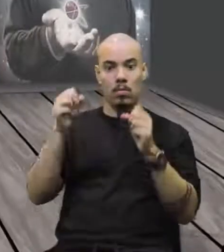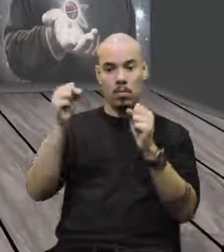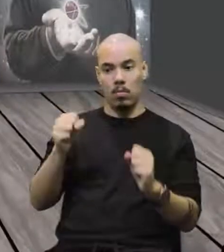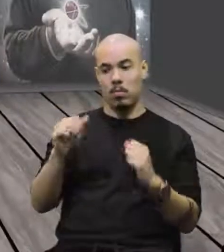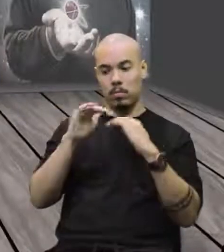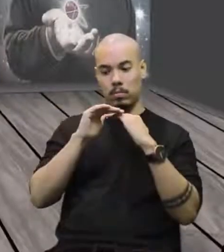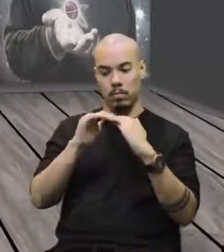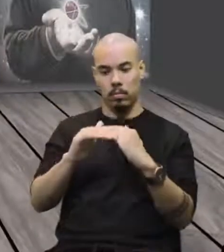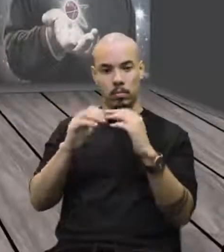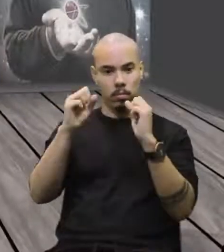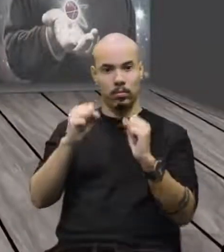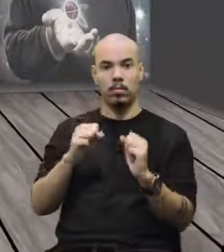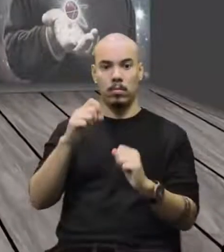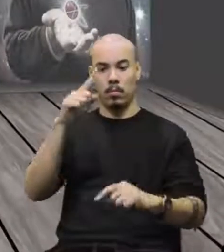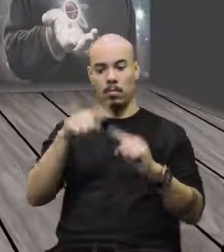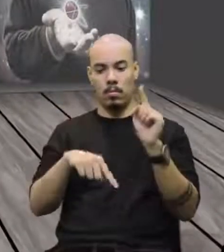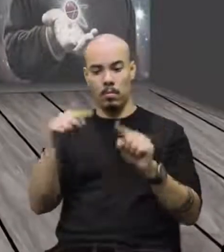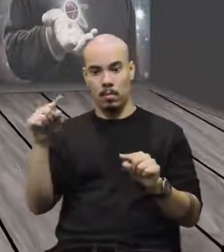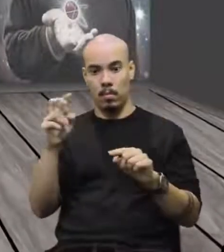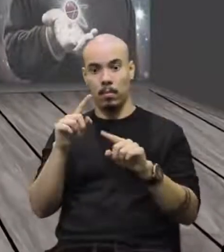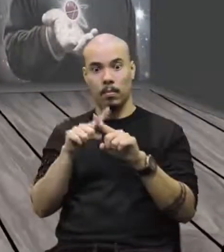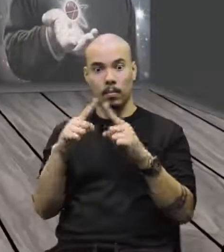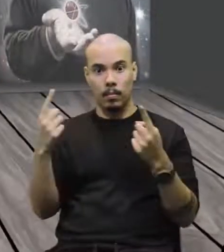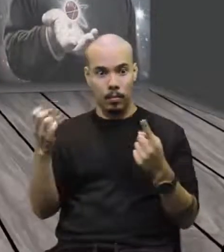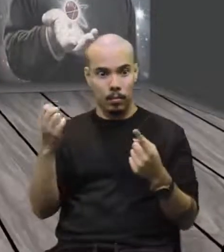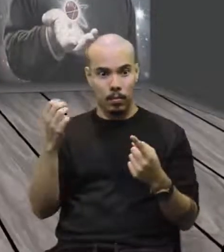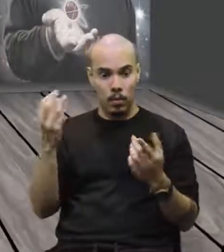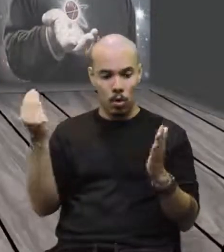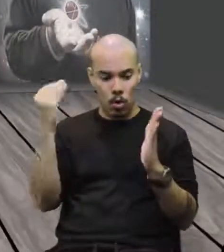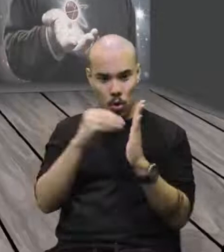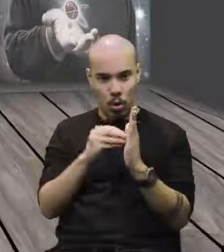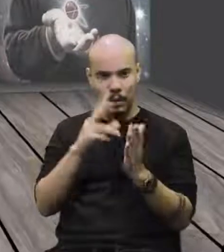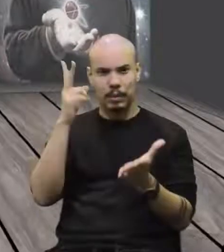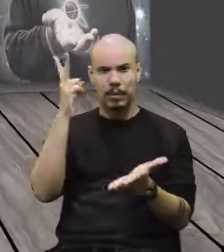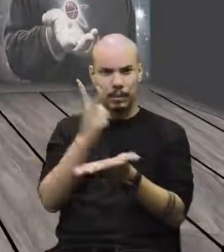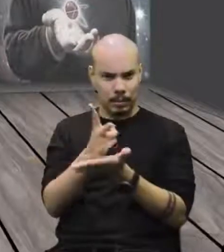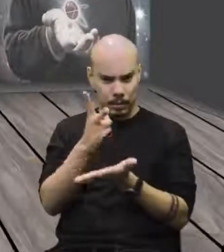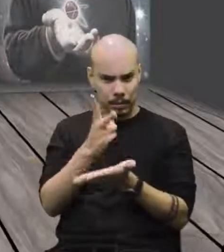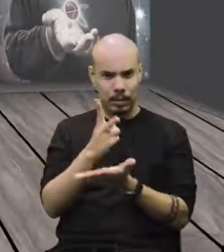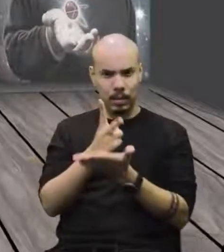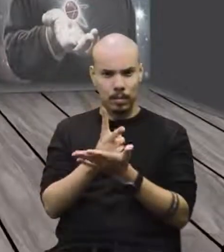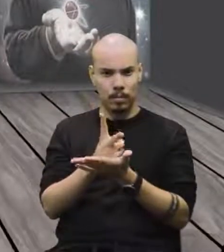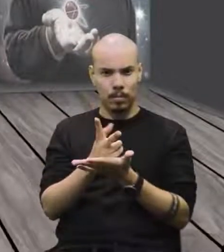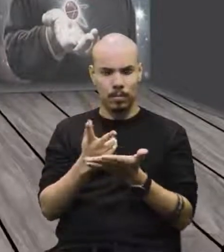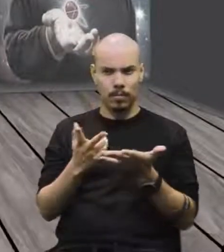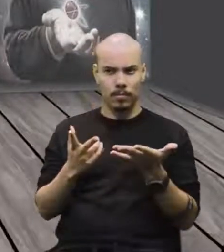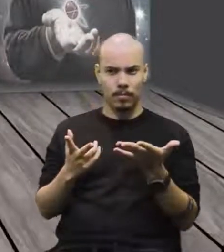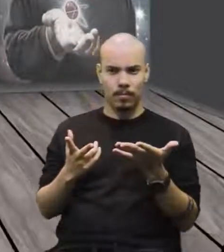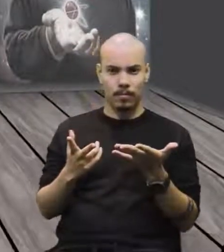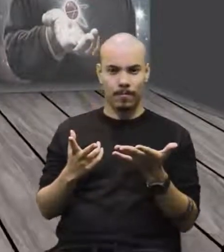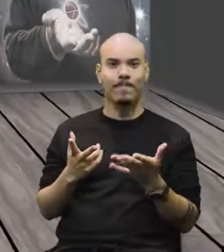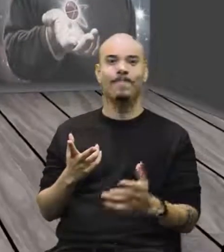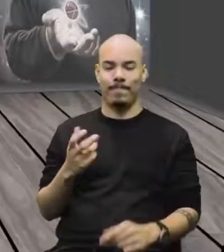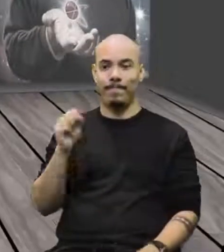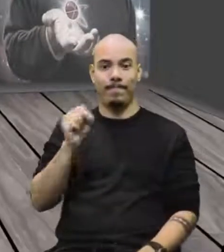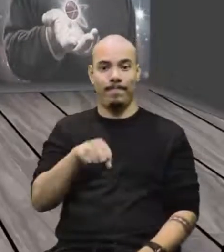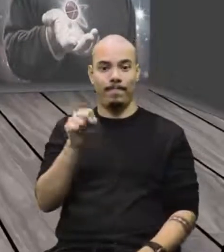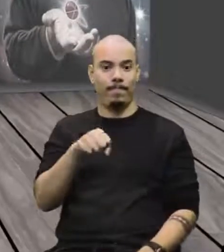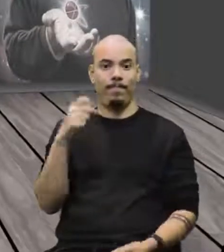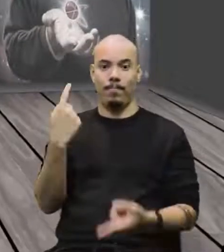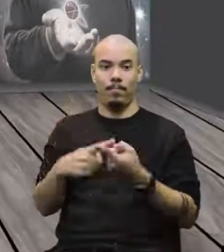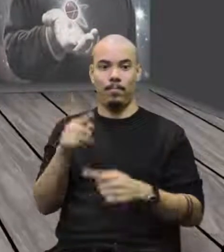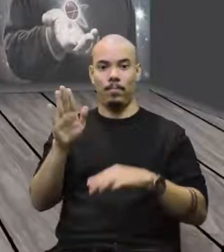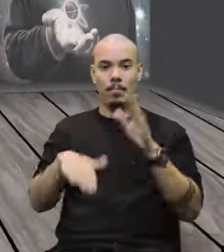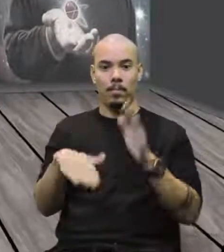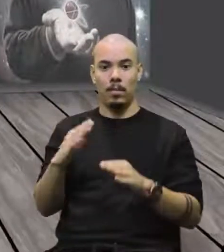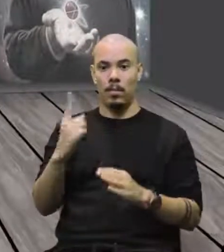uniforme, pode ser radial. Mas será que uma carga elétrica é colocada em um campo elétrico sempre a força elétrica? Sim, porque a força elétrica depende da interação